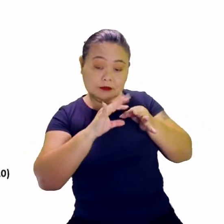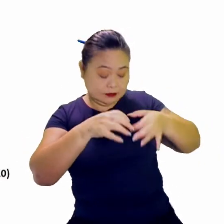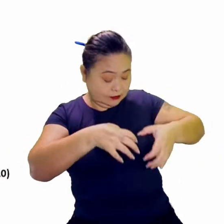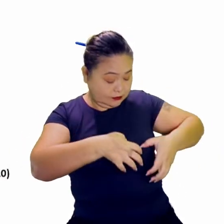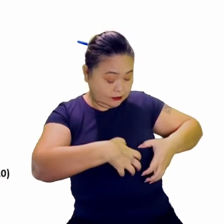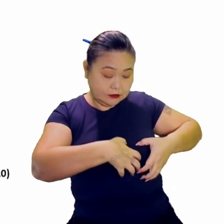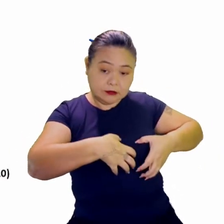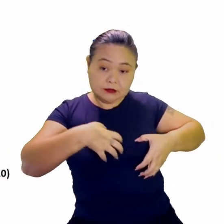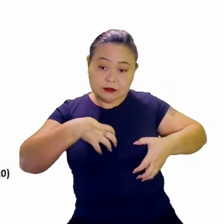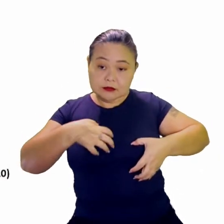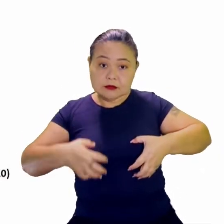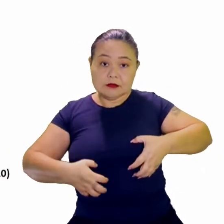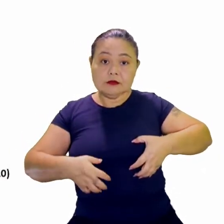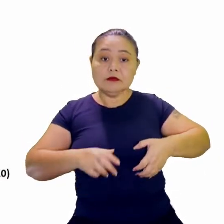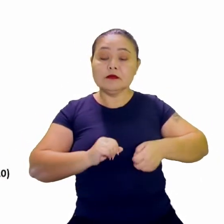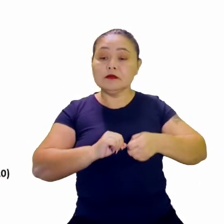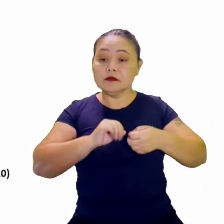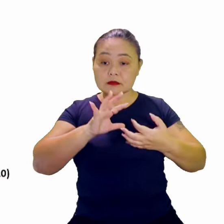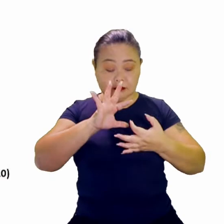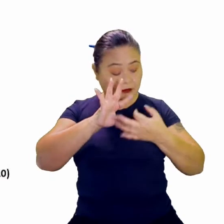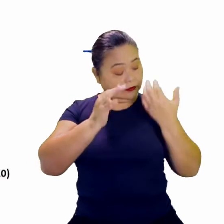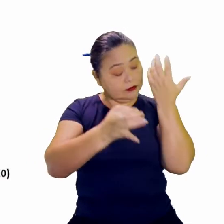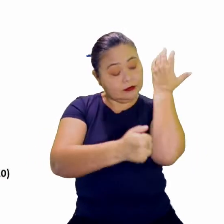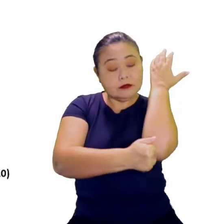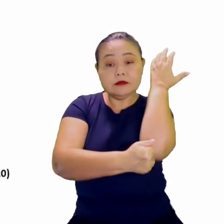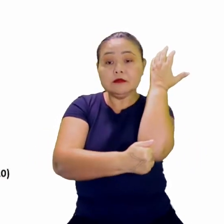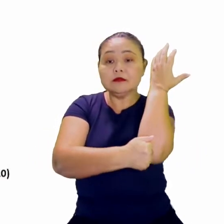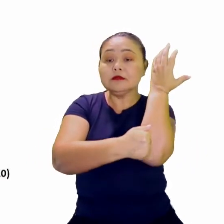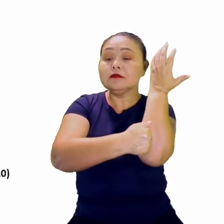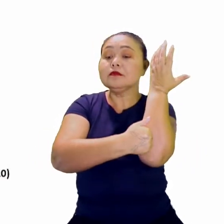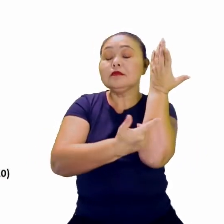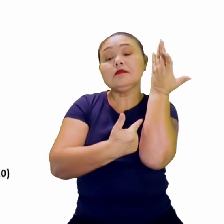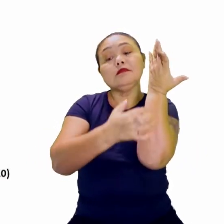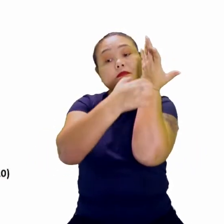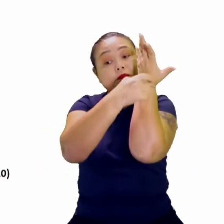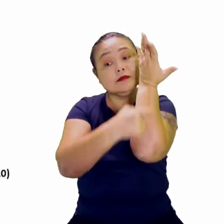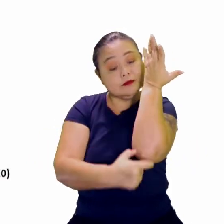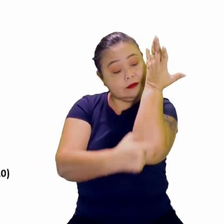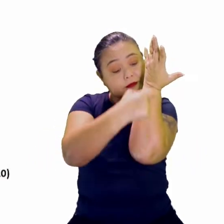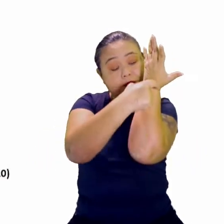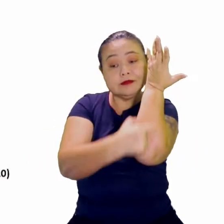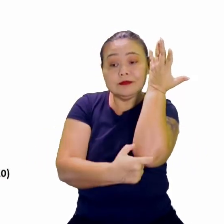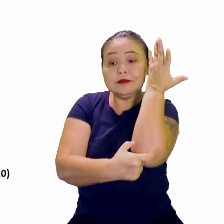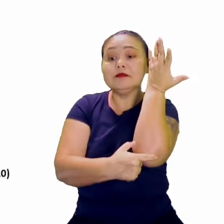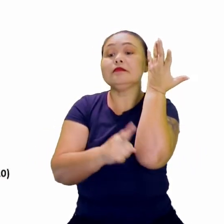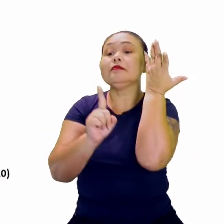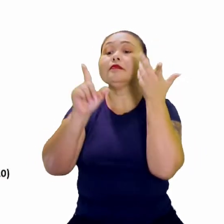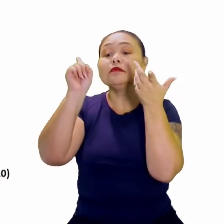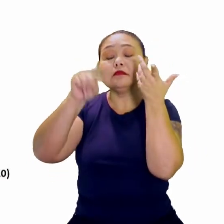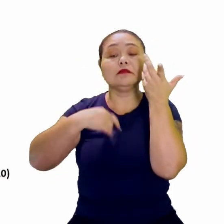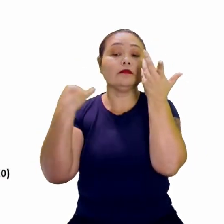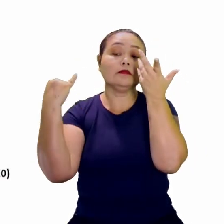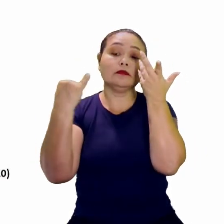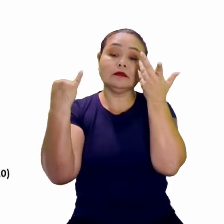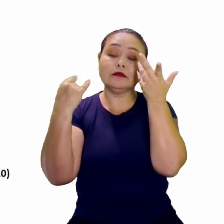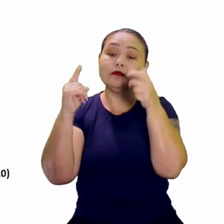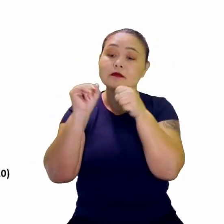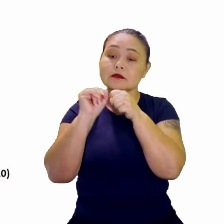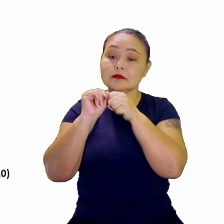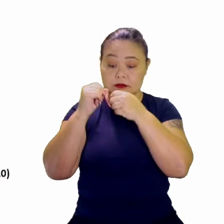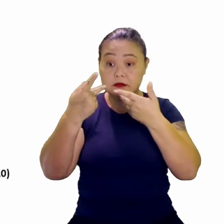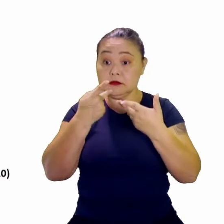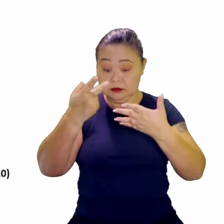dos órgãos, das articulações e do esqueleto. Então, ele tem uma função primordial quando a gente fala do